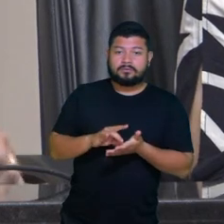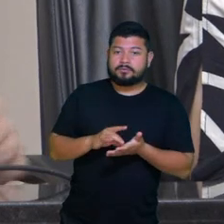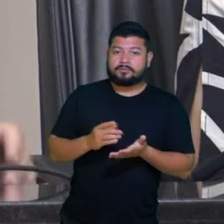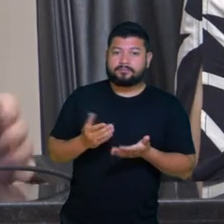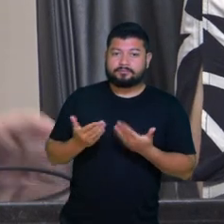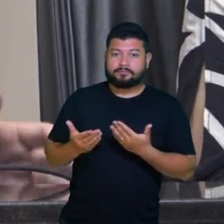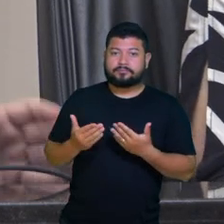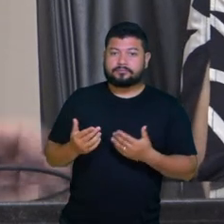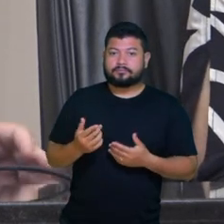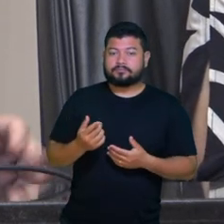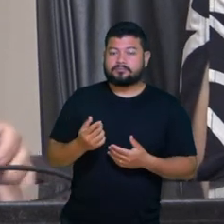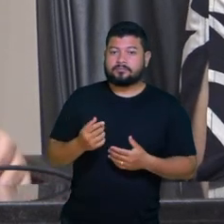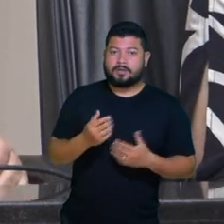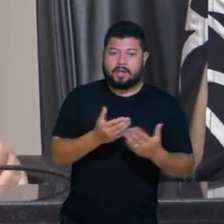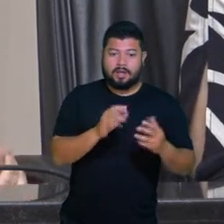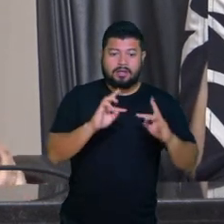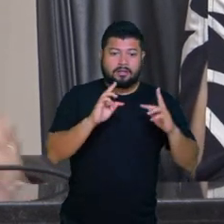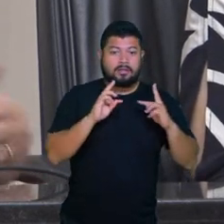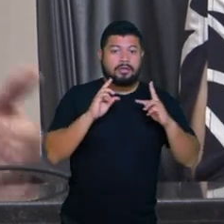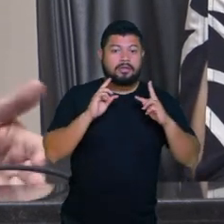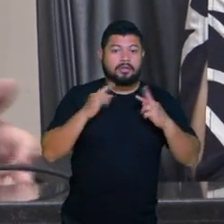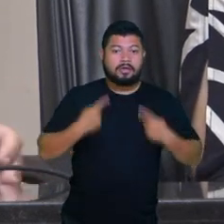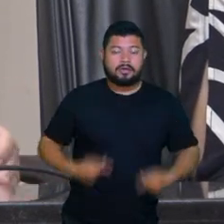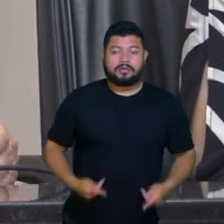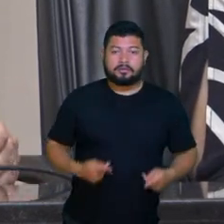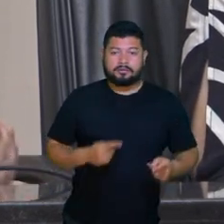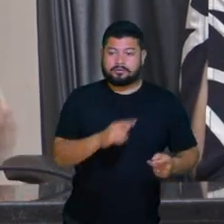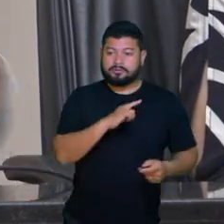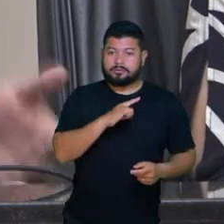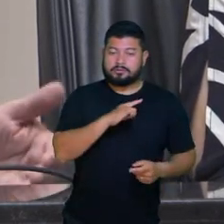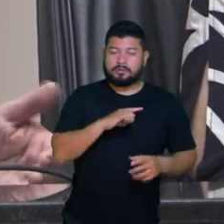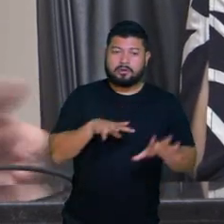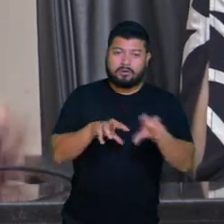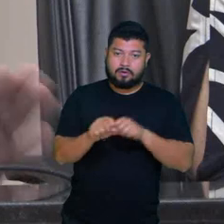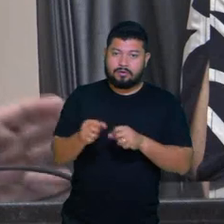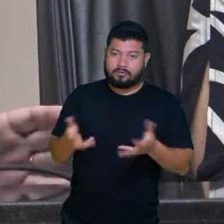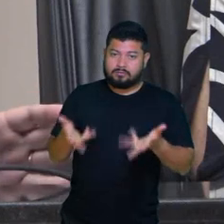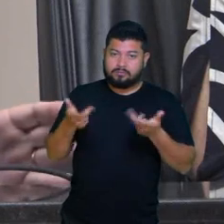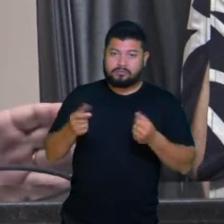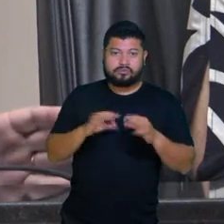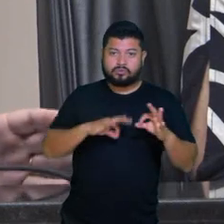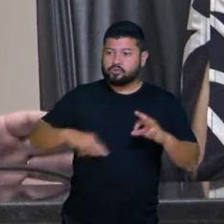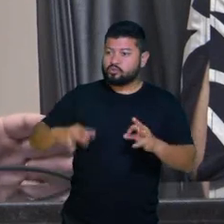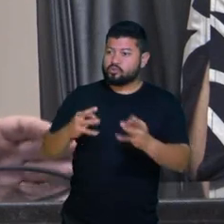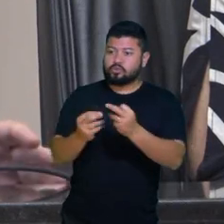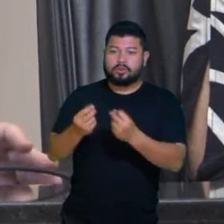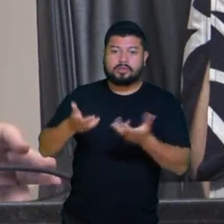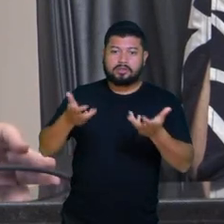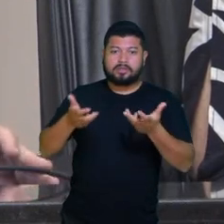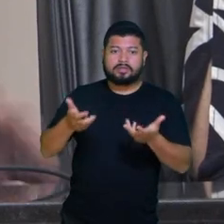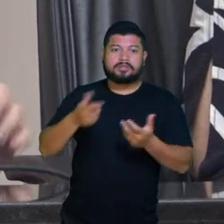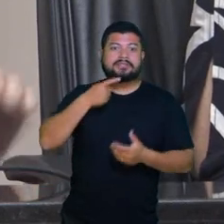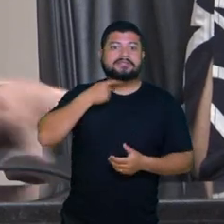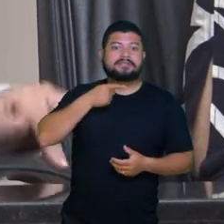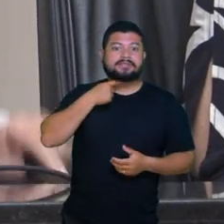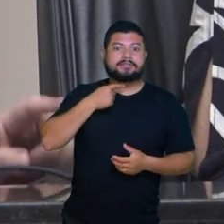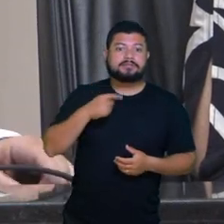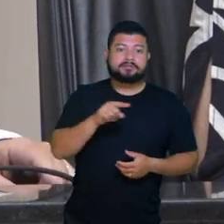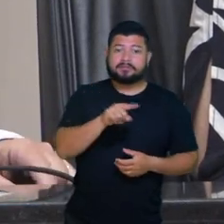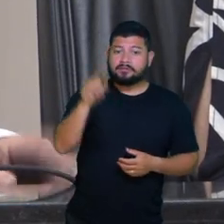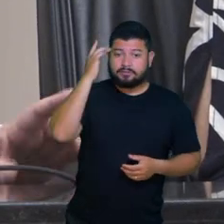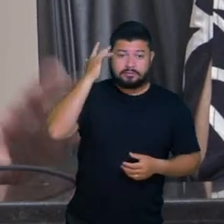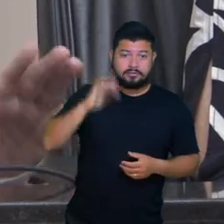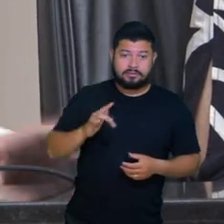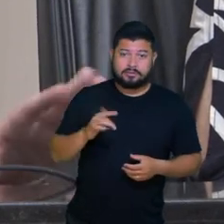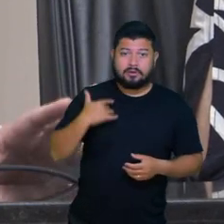Recursos Humanos qualificados paraa educação tivesse eh contemplado todos nós queríamos isso ah eu sei de vocês